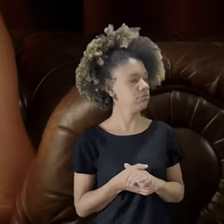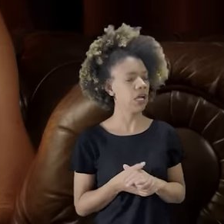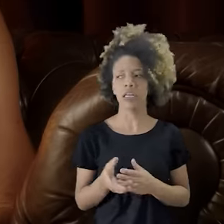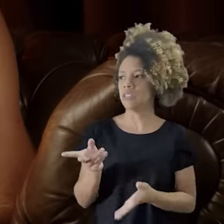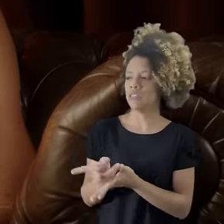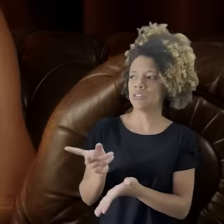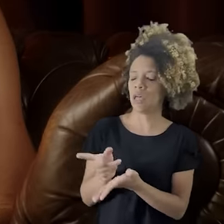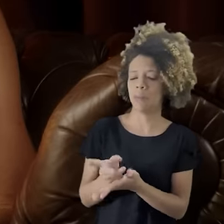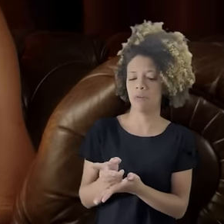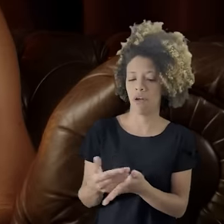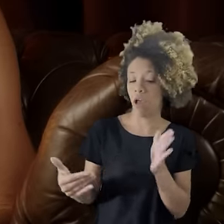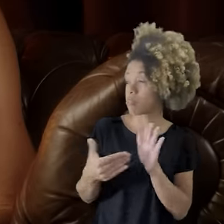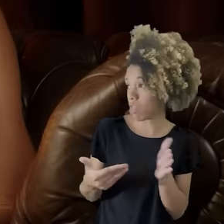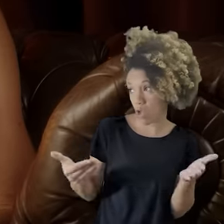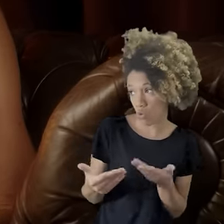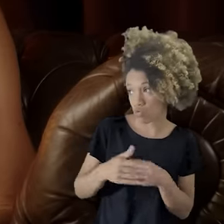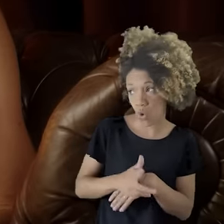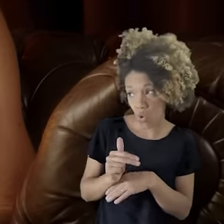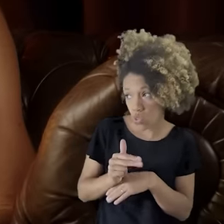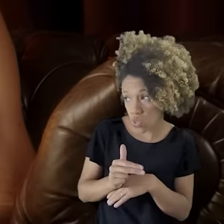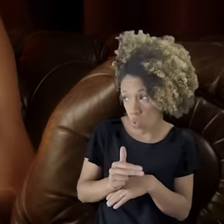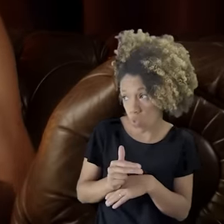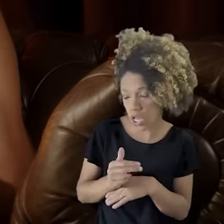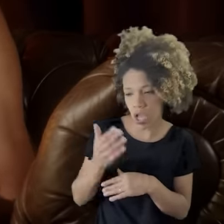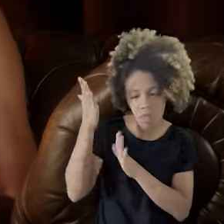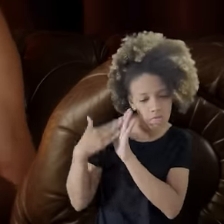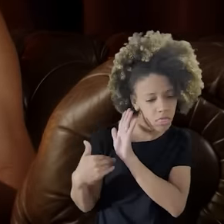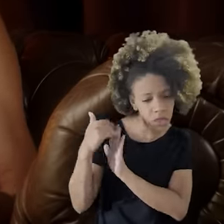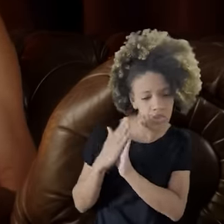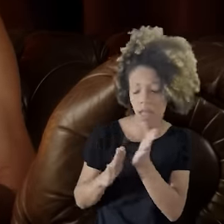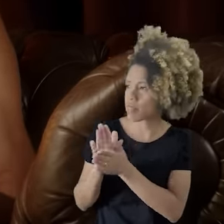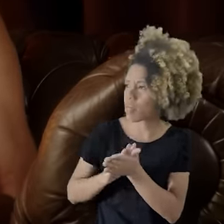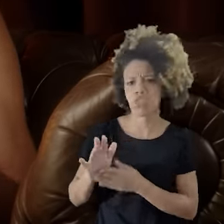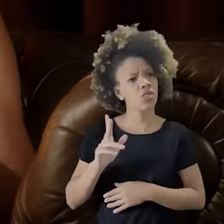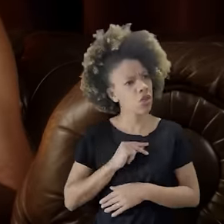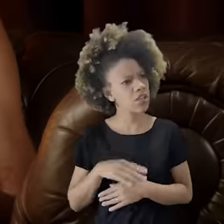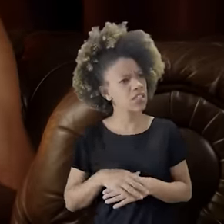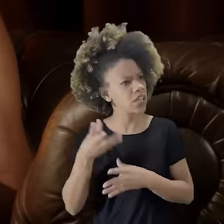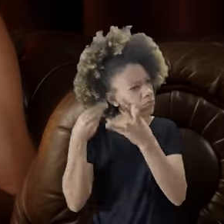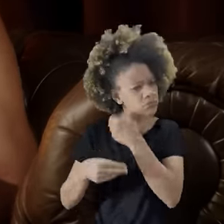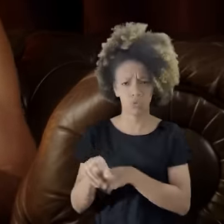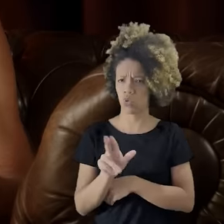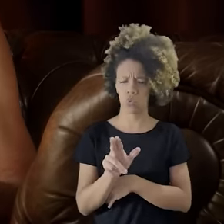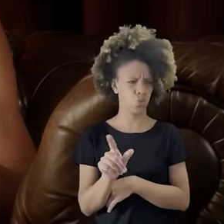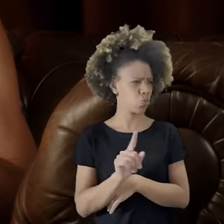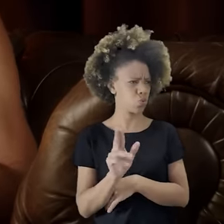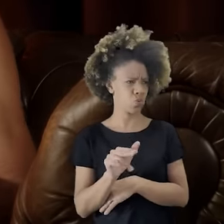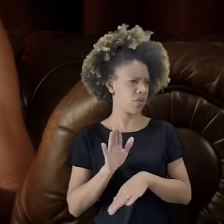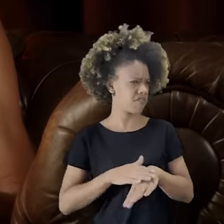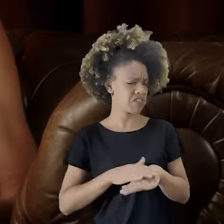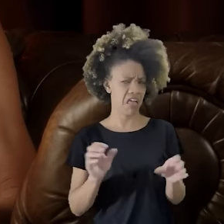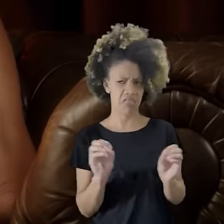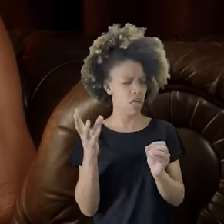e meu cabelo sempre foi até hoje eu nunca nunca usei tinta nada a pessoa fala assim Nossa você fez luzes eu falei não nunca